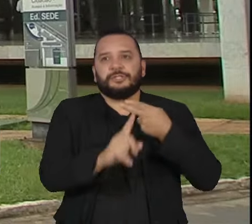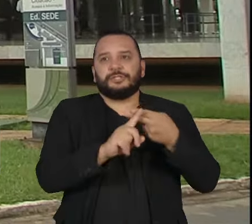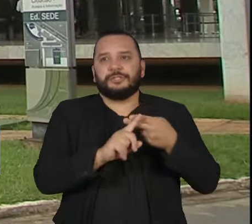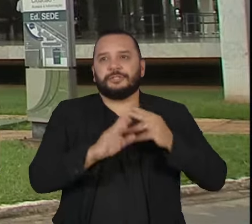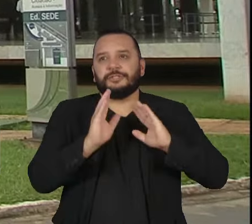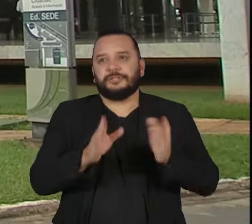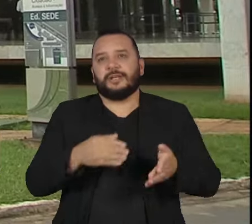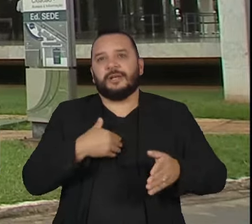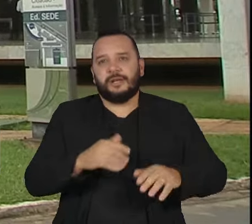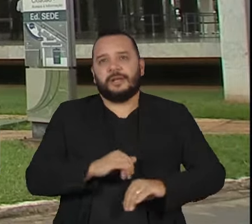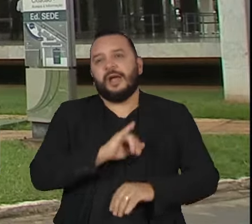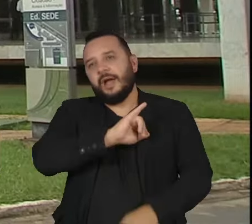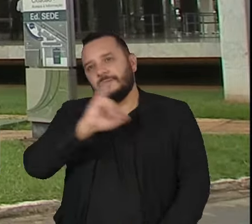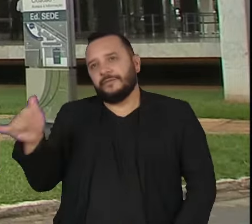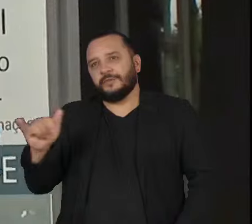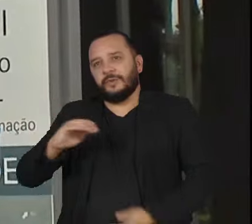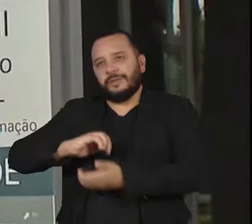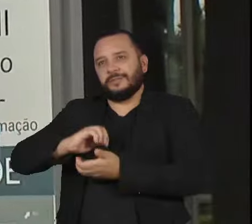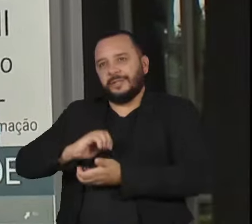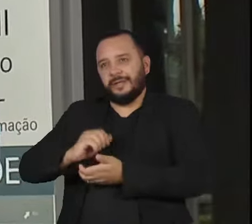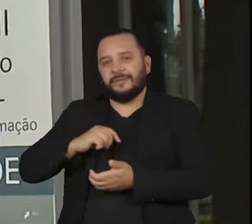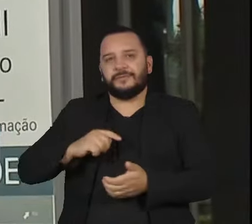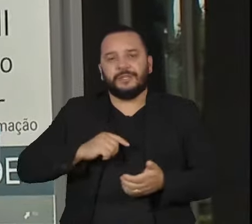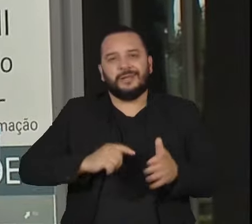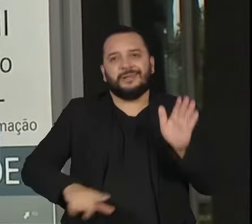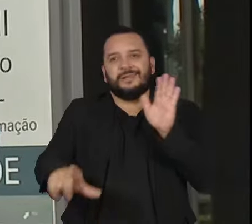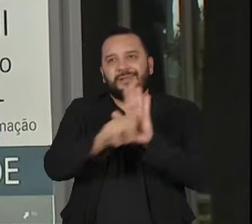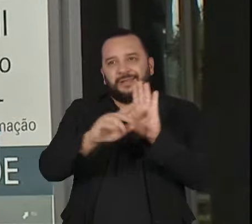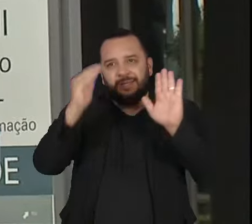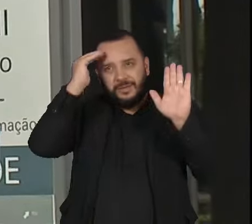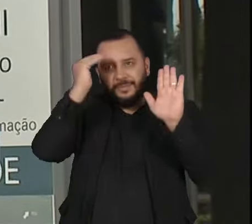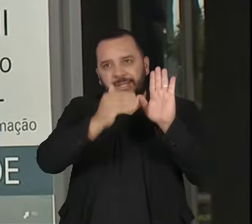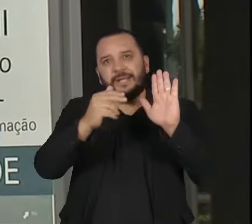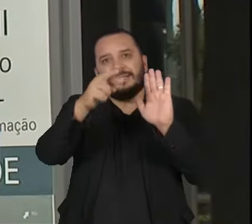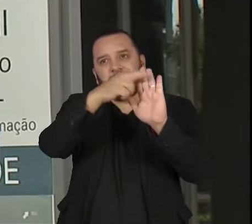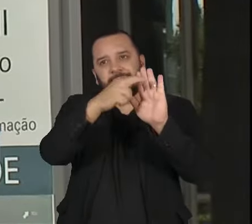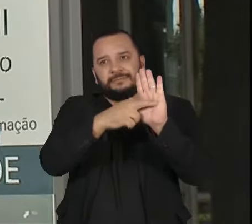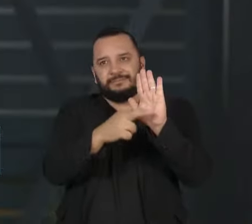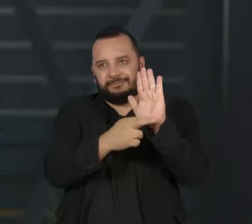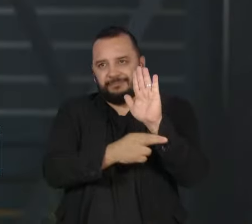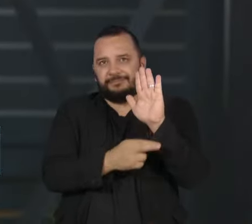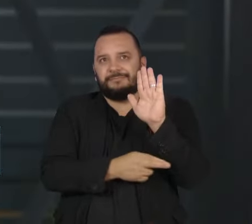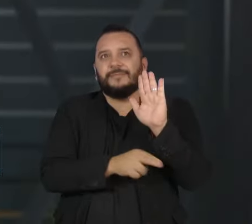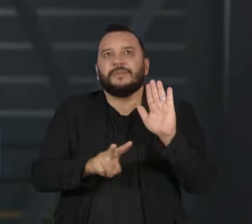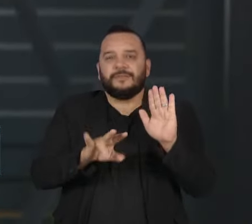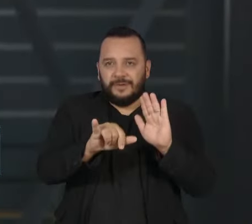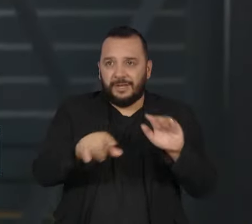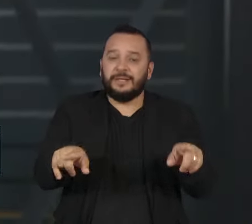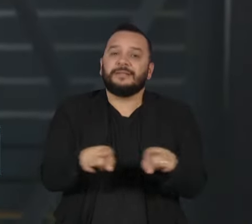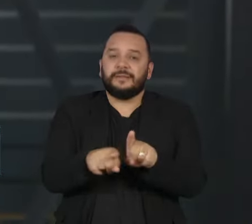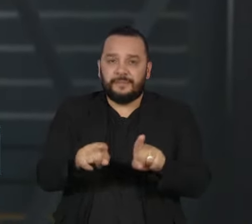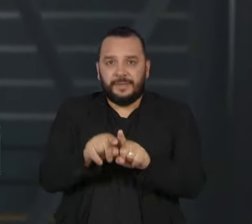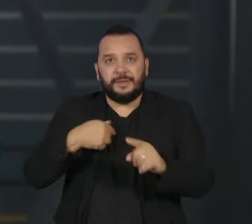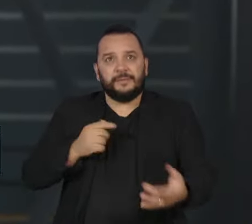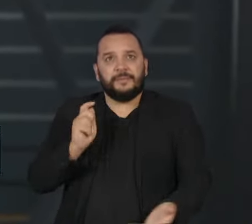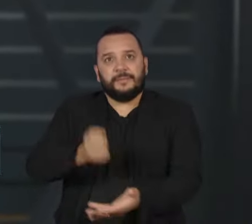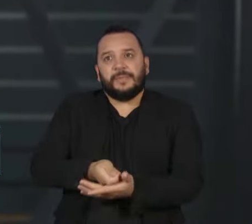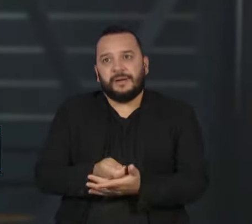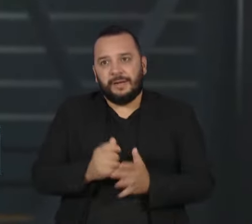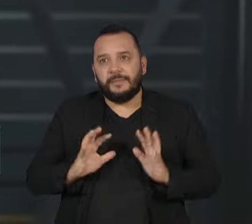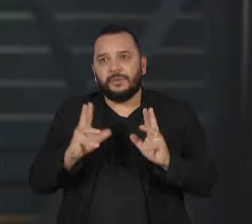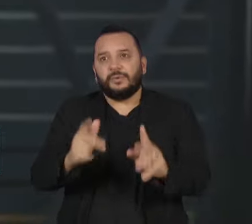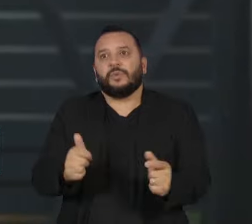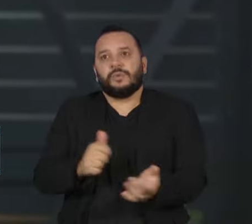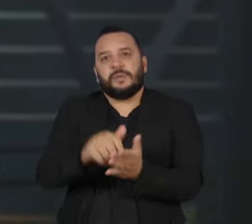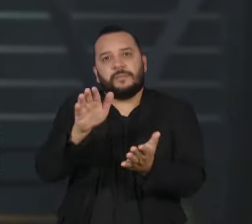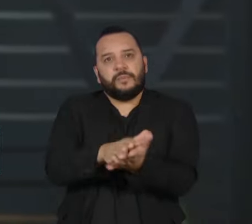comunicou ao STF o cumprimento de obrigações exigidas pela corte entre elas o pagamento de todas as